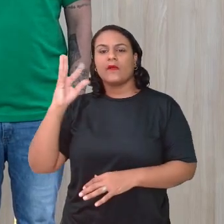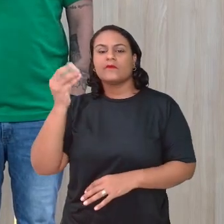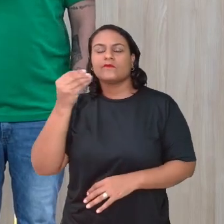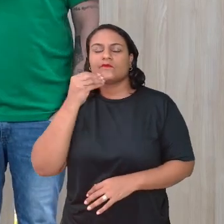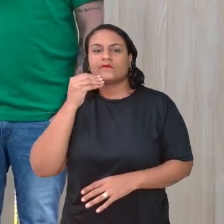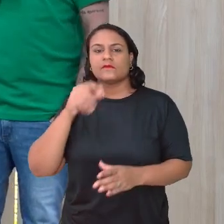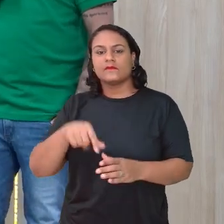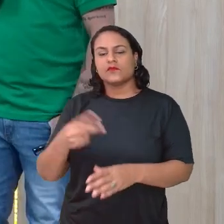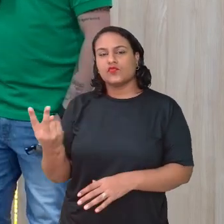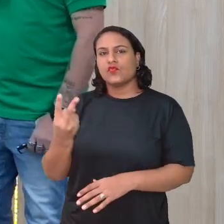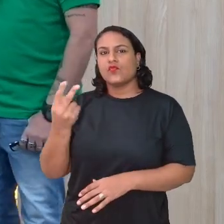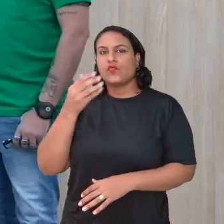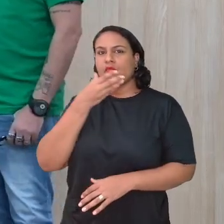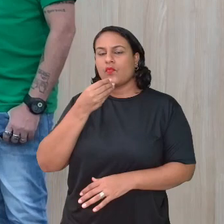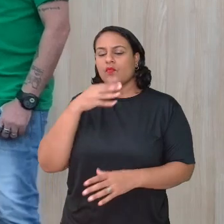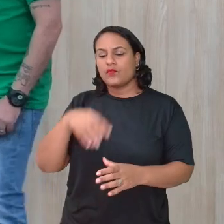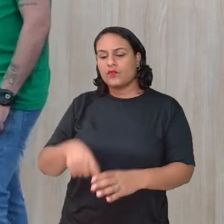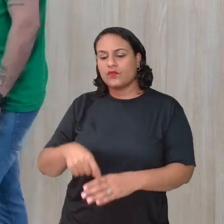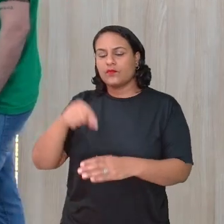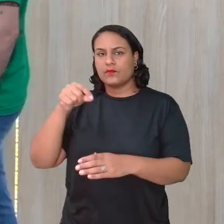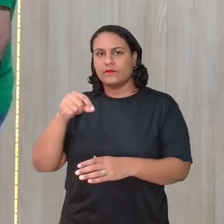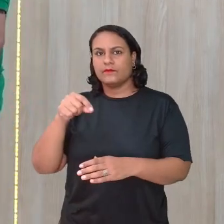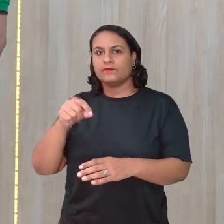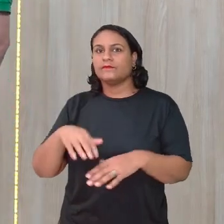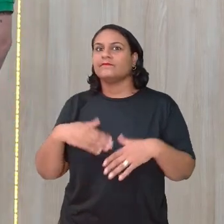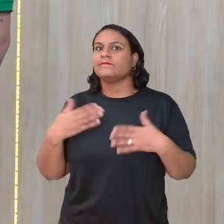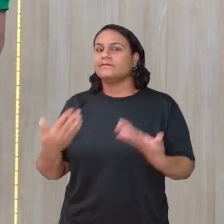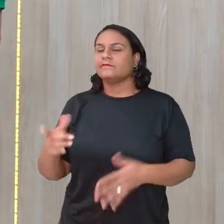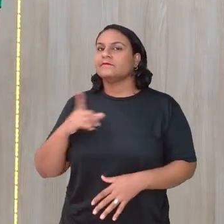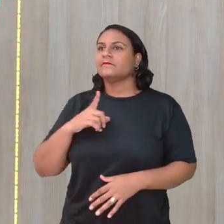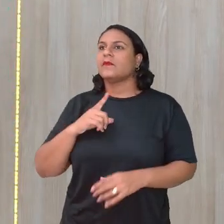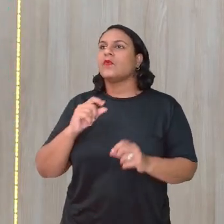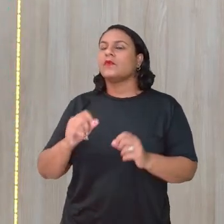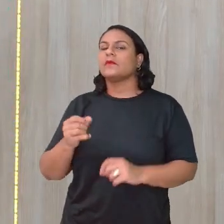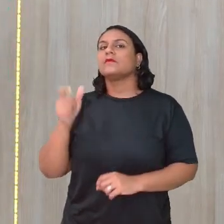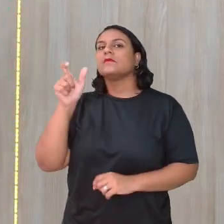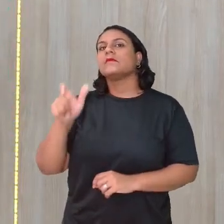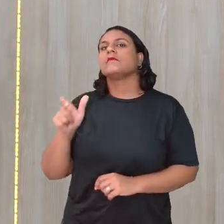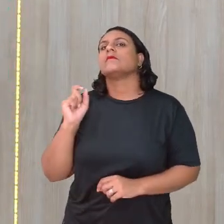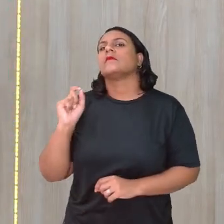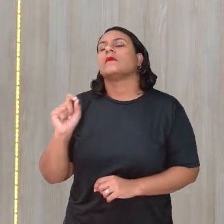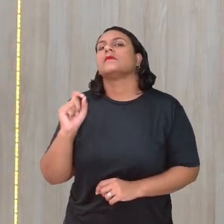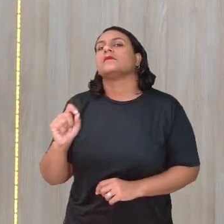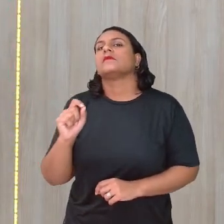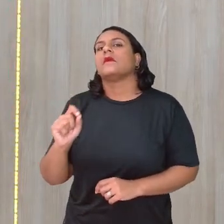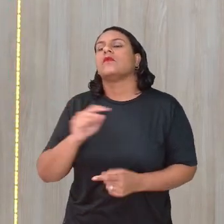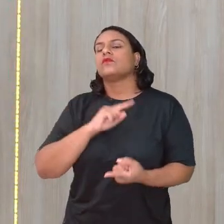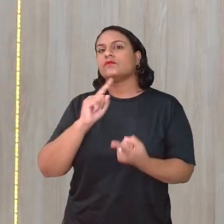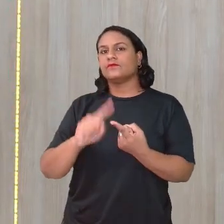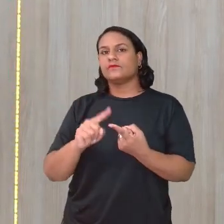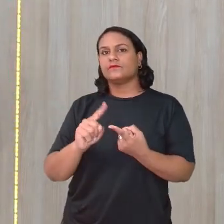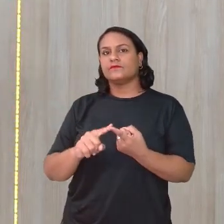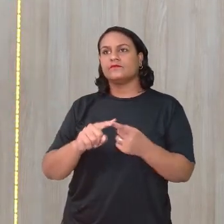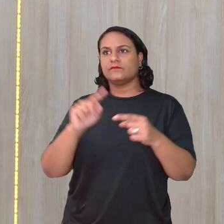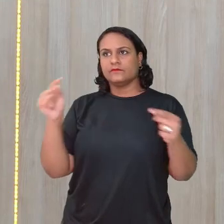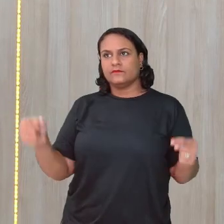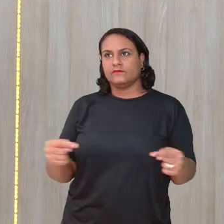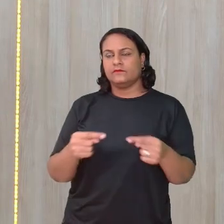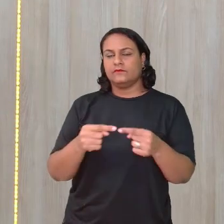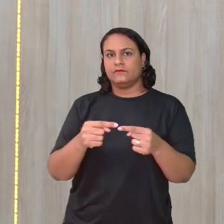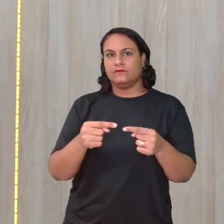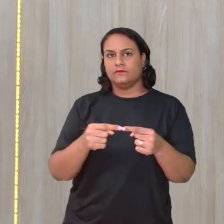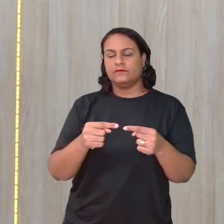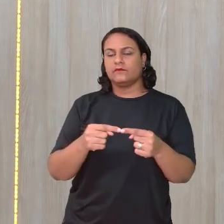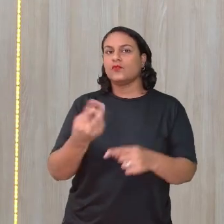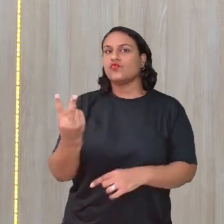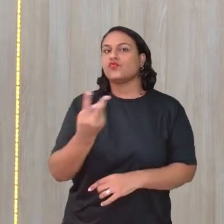dois rapazes serem os sorteados? Então, a gente tem quem são os nossos casos favoráveis. Nesse caso, os casos